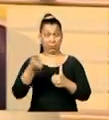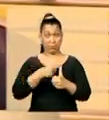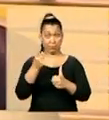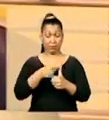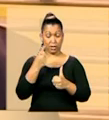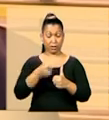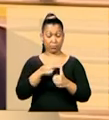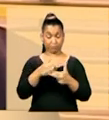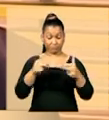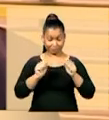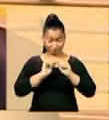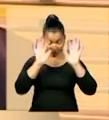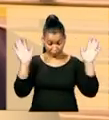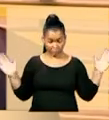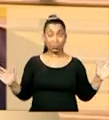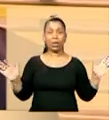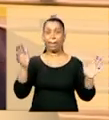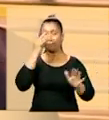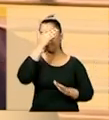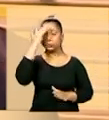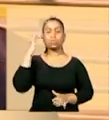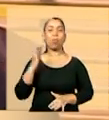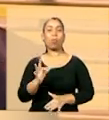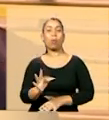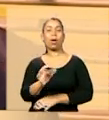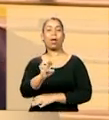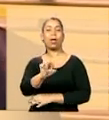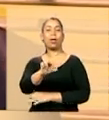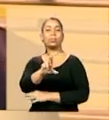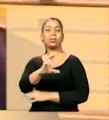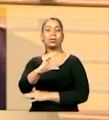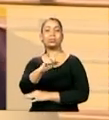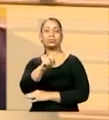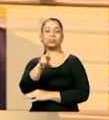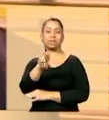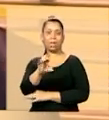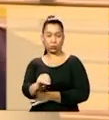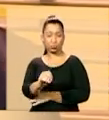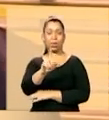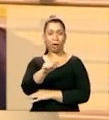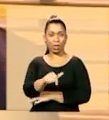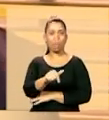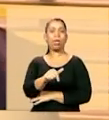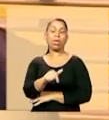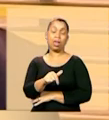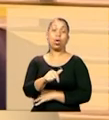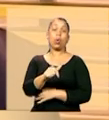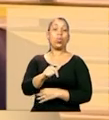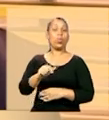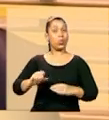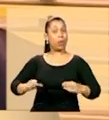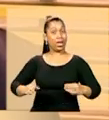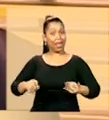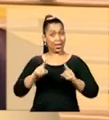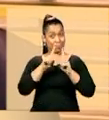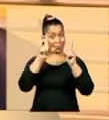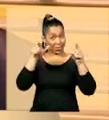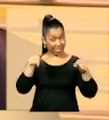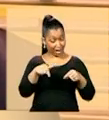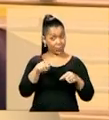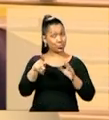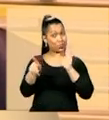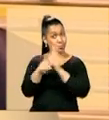ponto assim, a deixar claro é que o terceirizado, em primeiro momento, ele é um empregado da prestadora de serviço. Então, a própria empresa prestadora